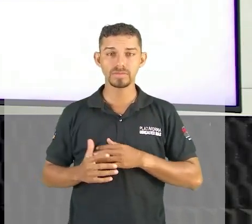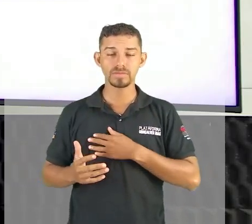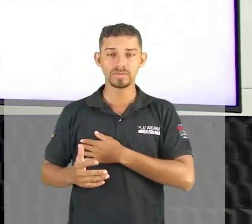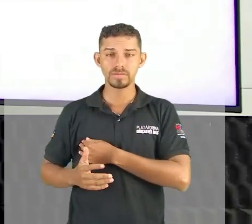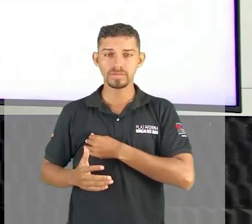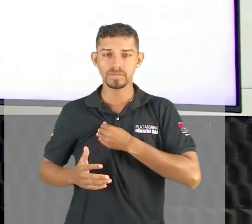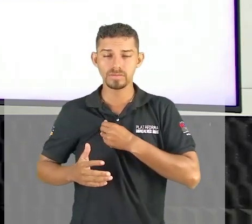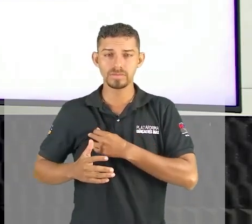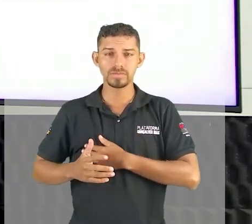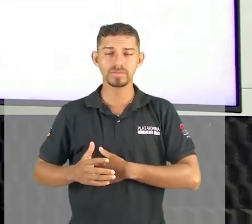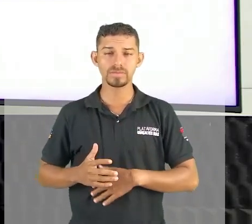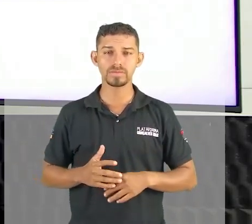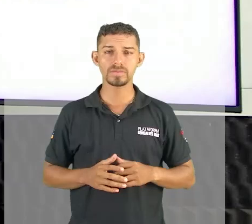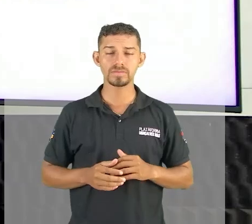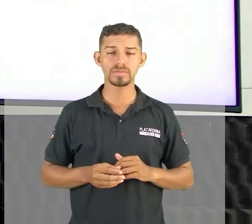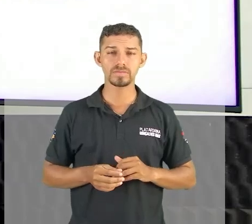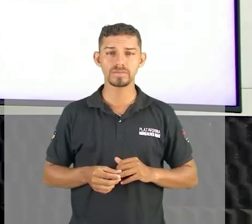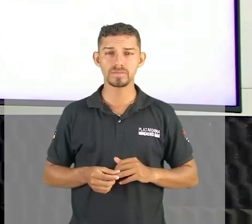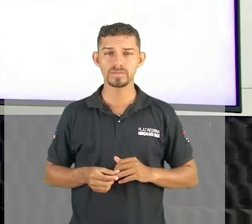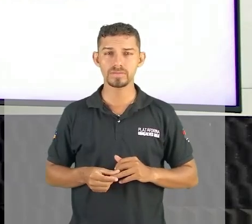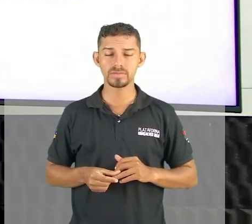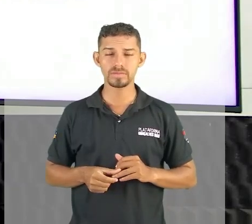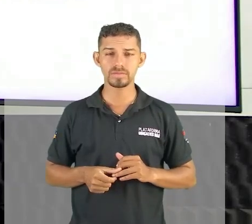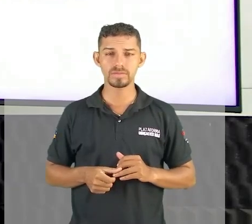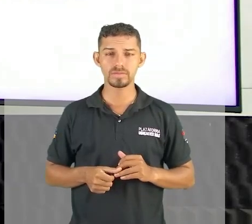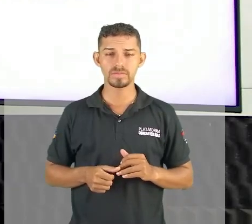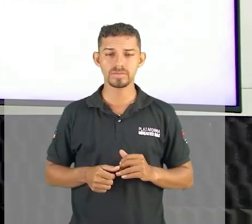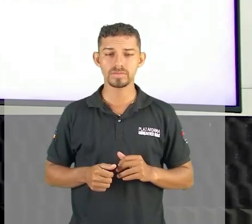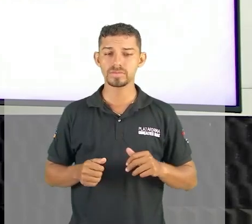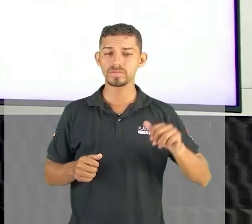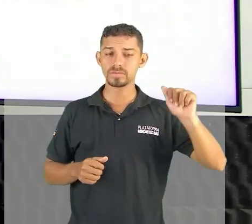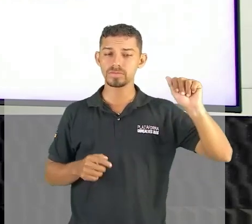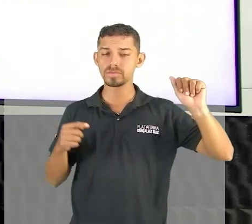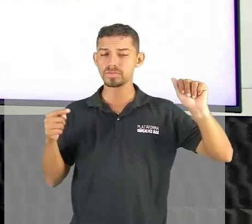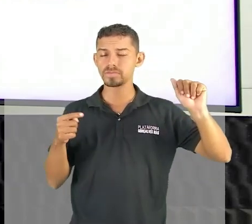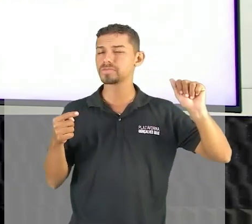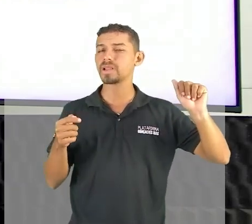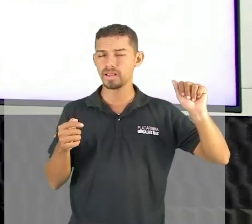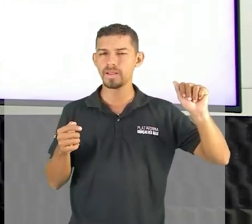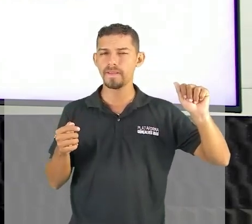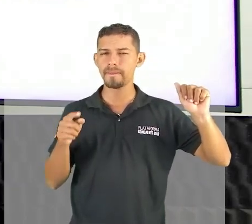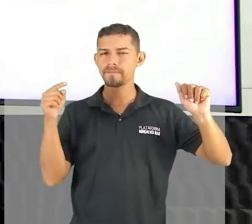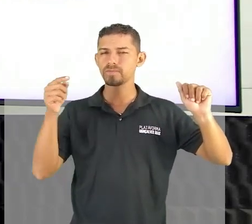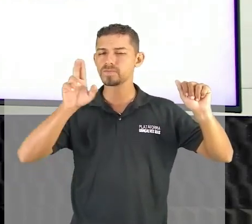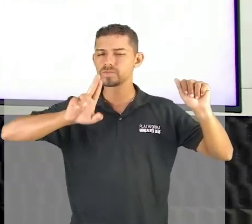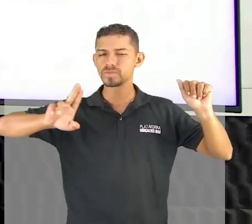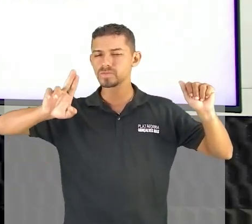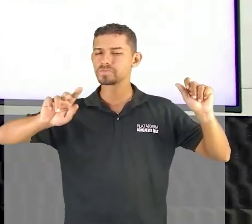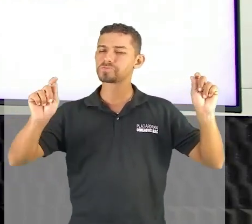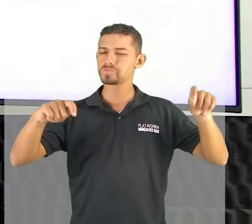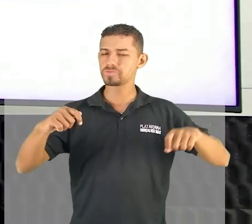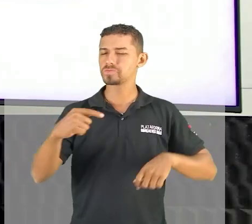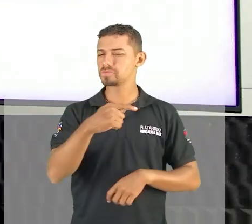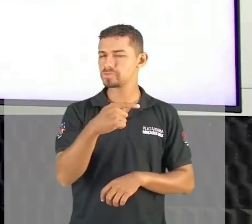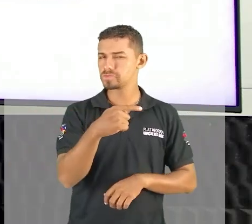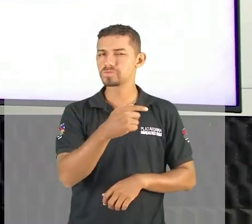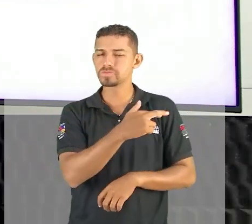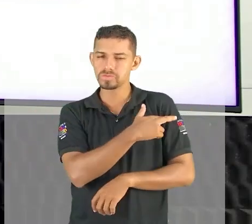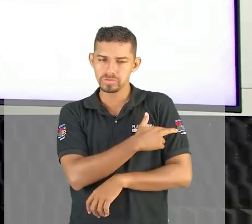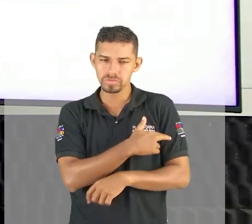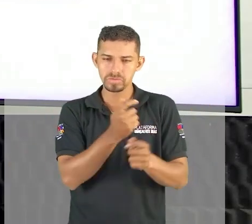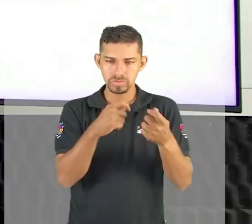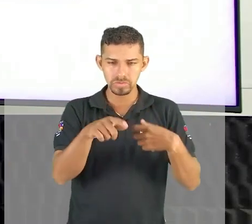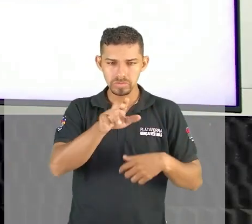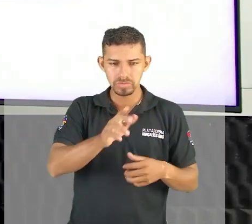base nisso o texto evidencia que letra a a incorporação desse recurso expressivo pela